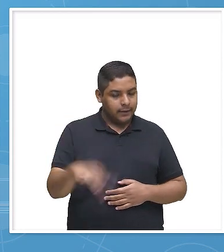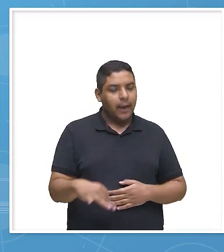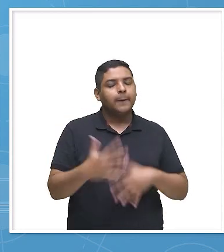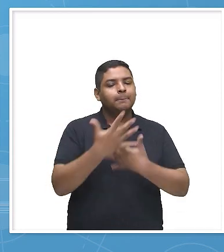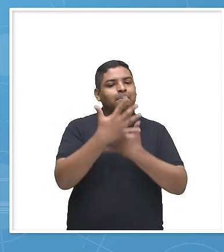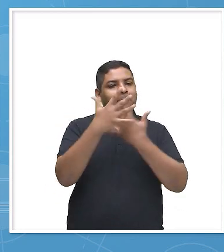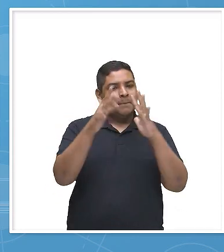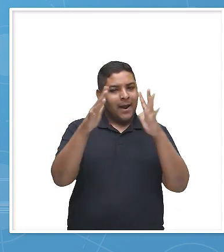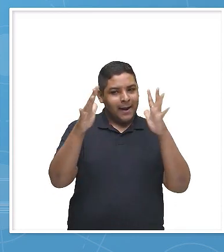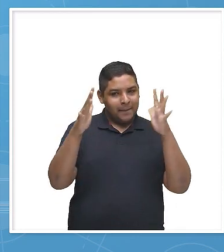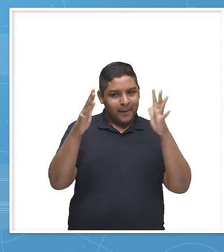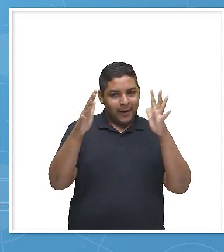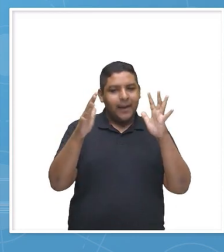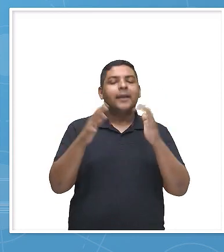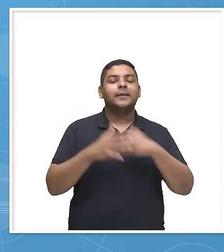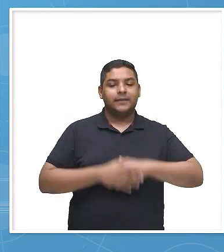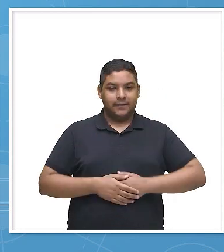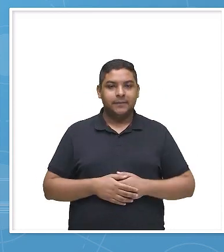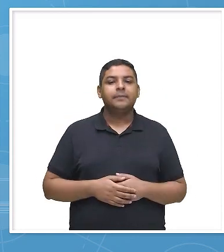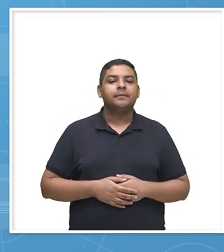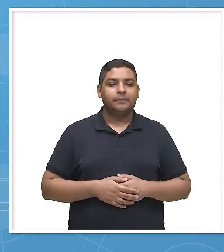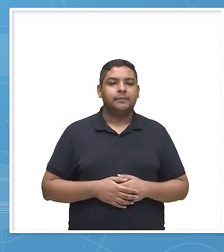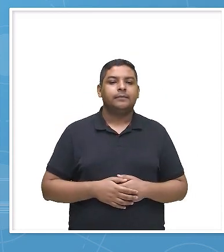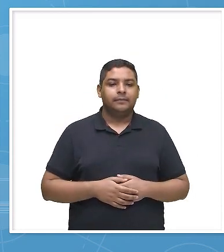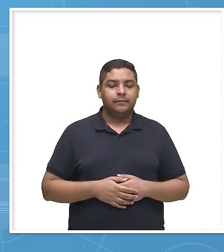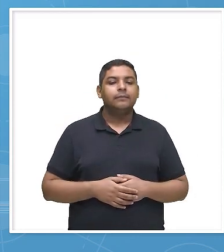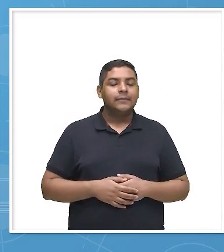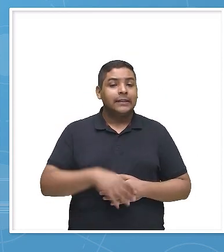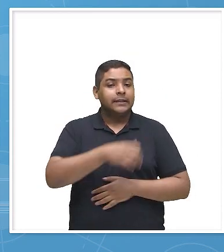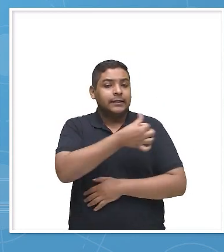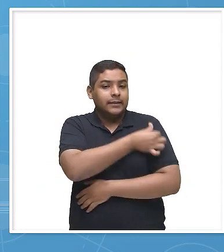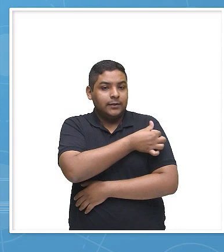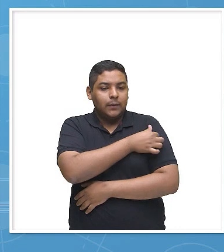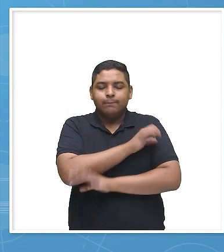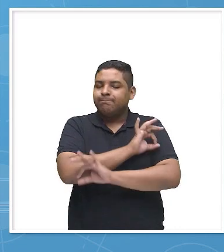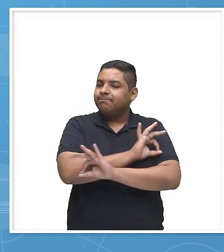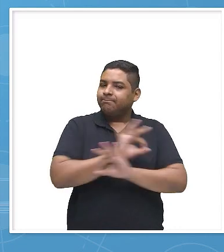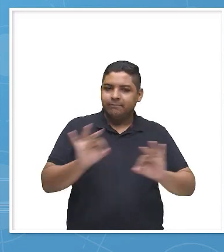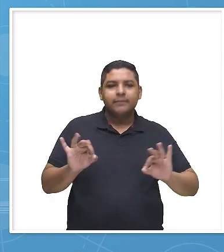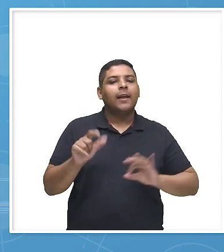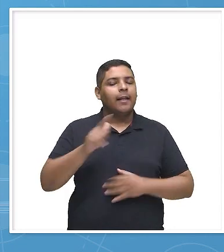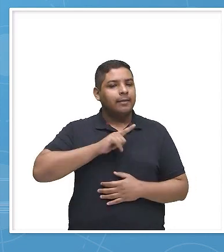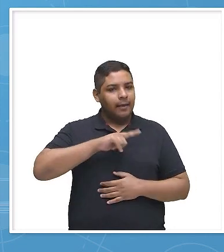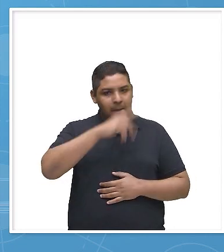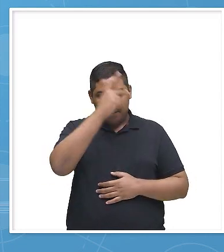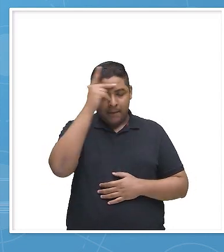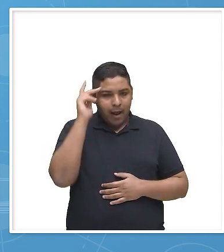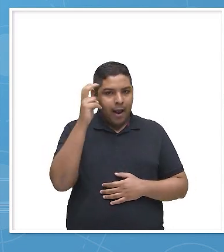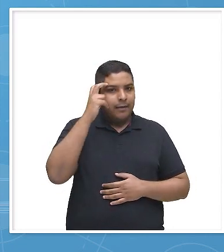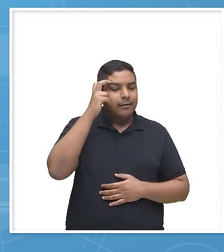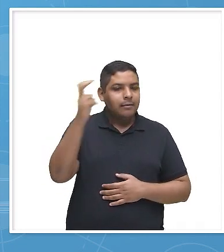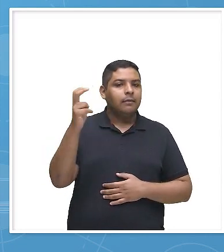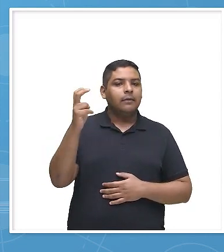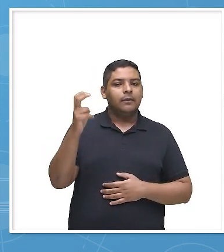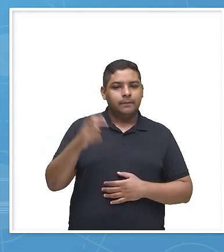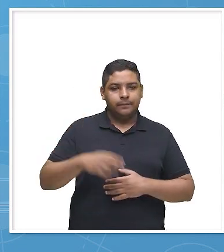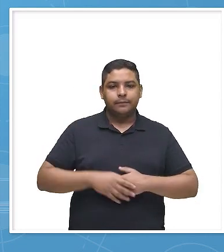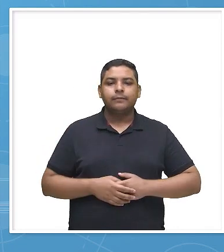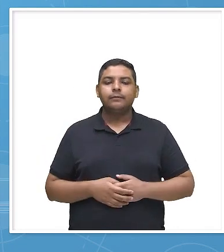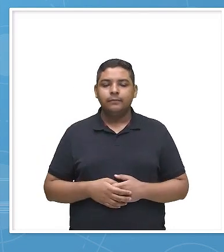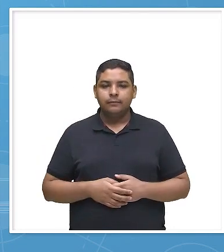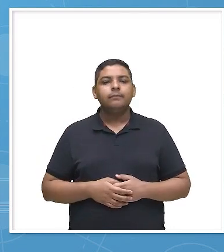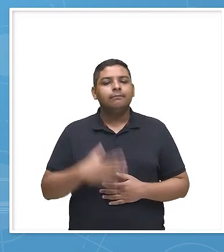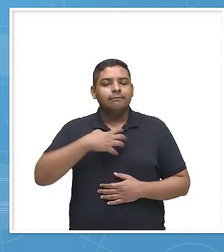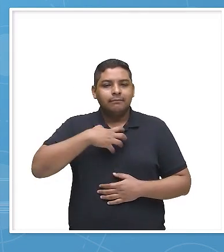para vocês. Sexto ano, uma turma ótima. Tô vendo que só tem gente inteligente. Isso tá me deixando